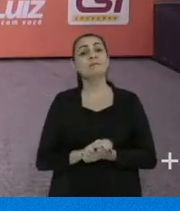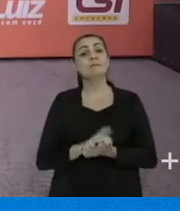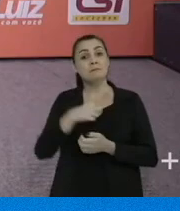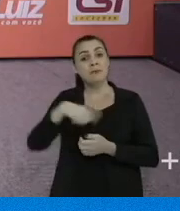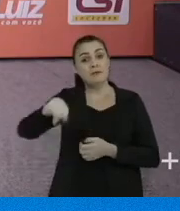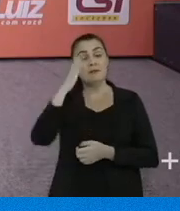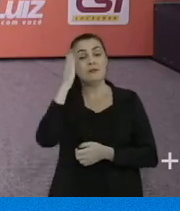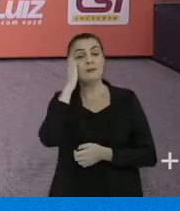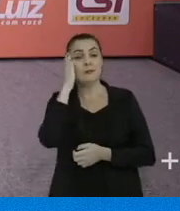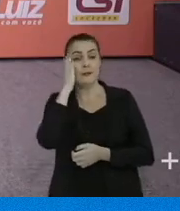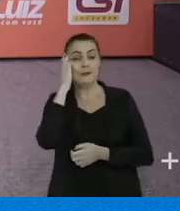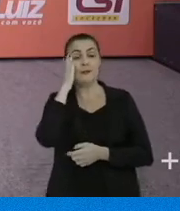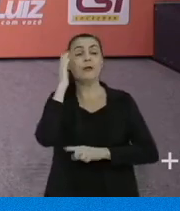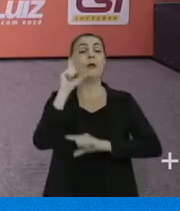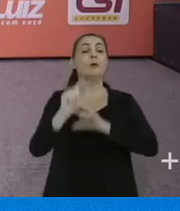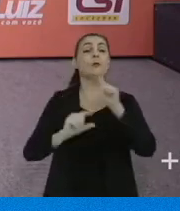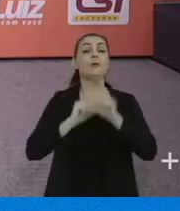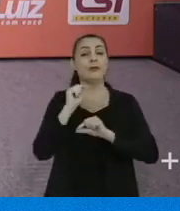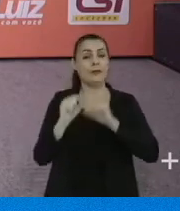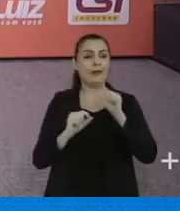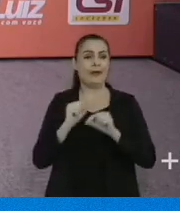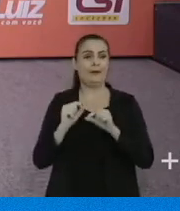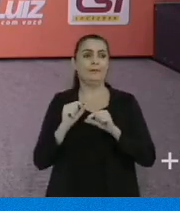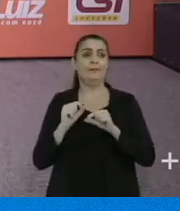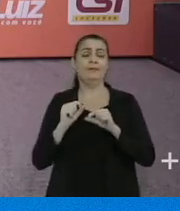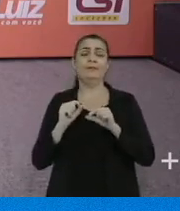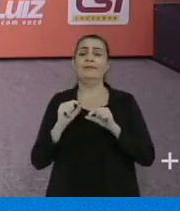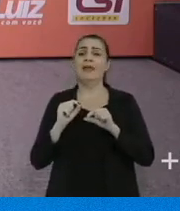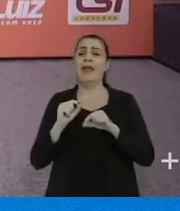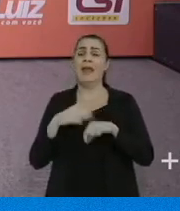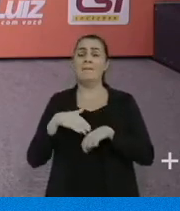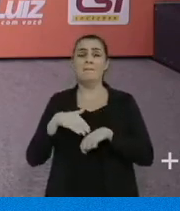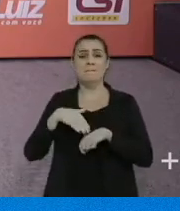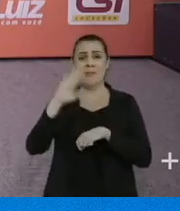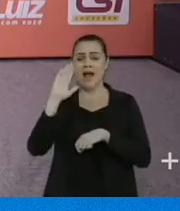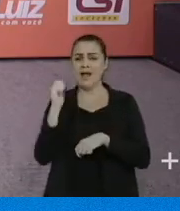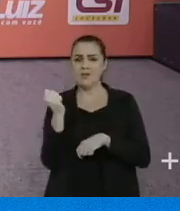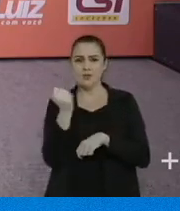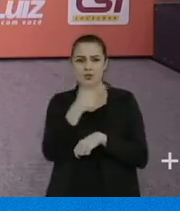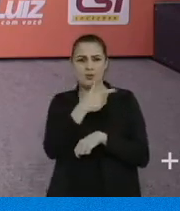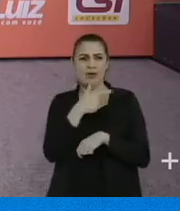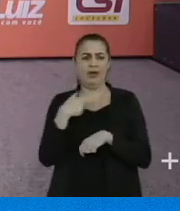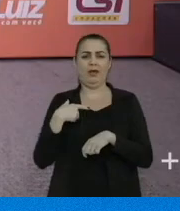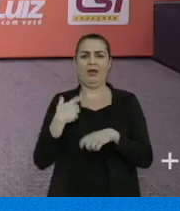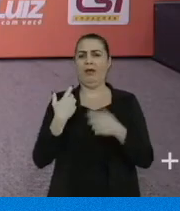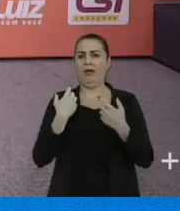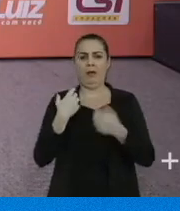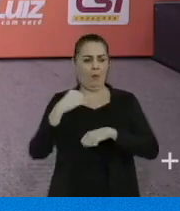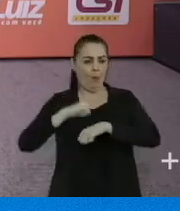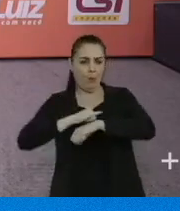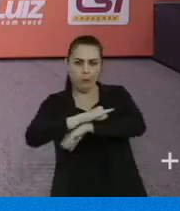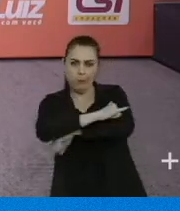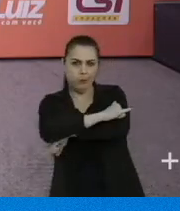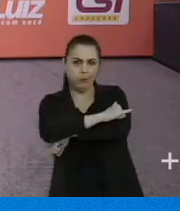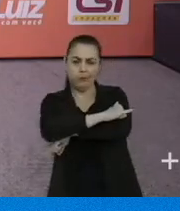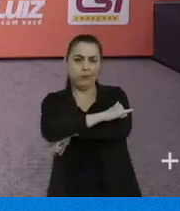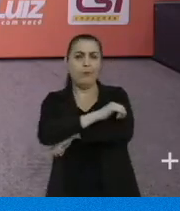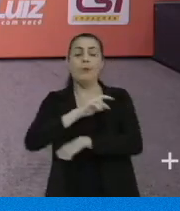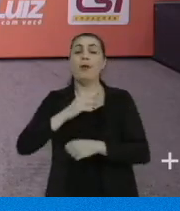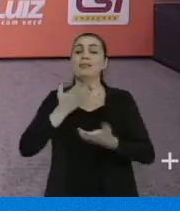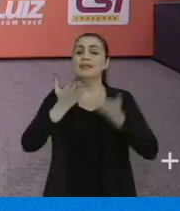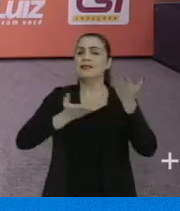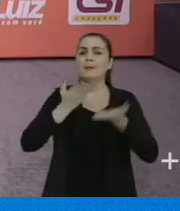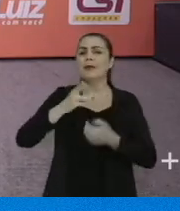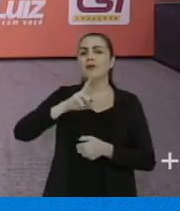mundo é que vai muito mais além do peso. Esse tratamento não é só uma questão de X